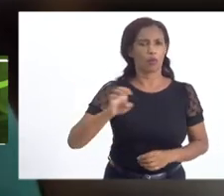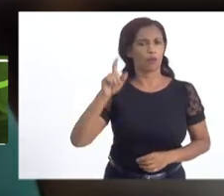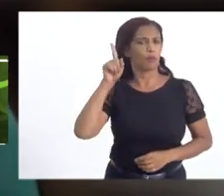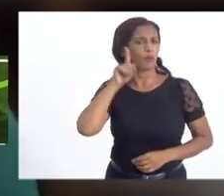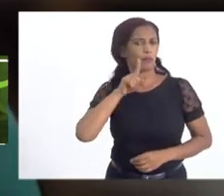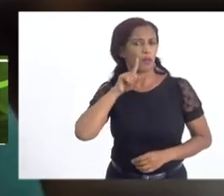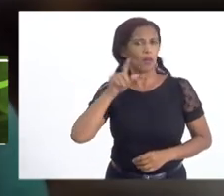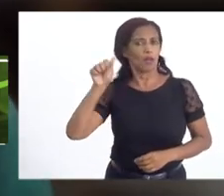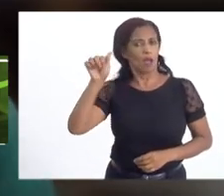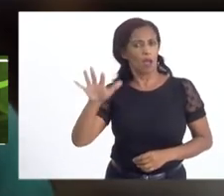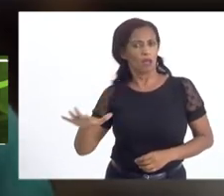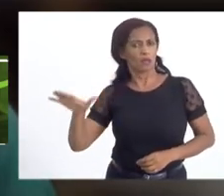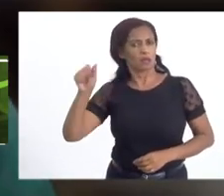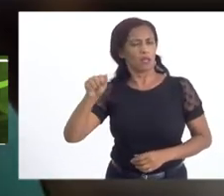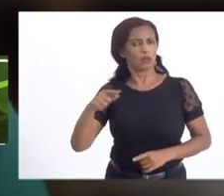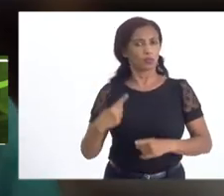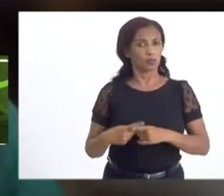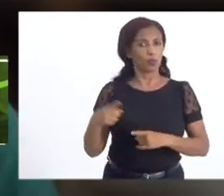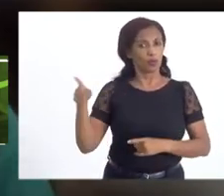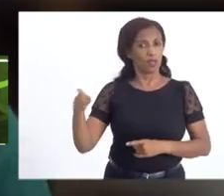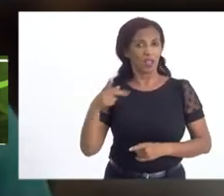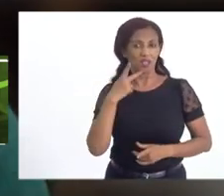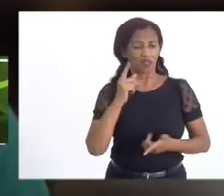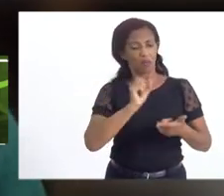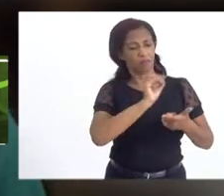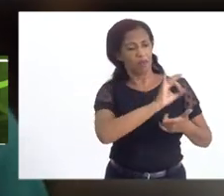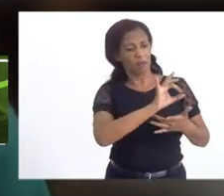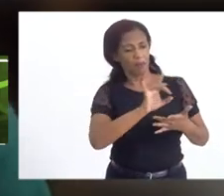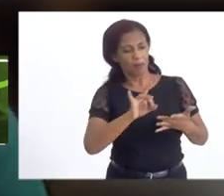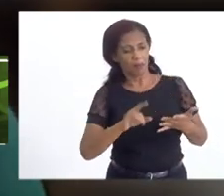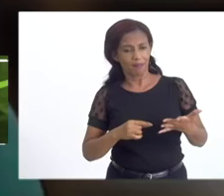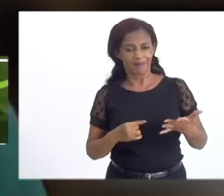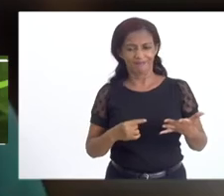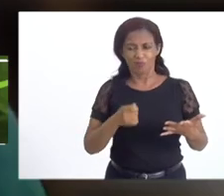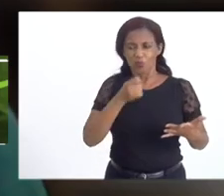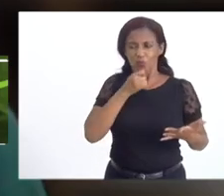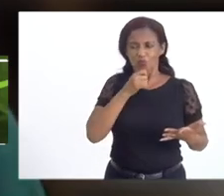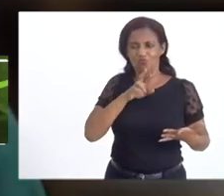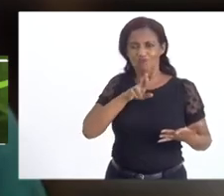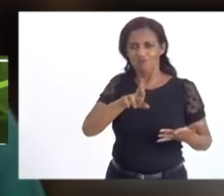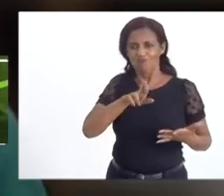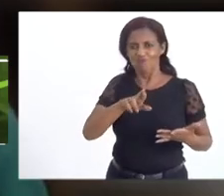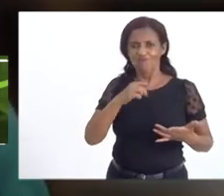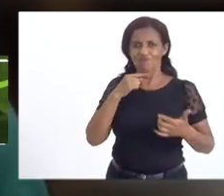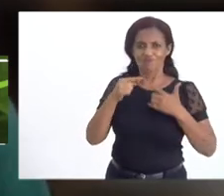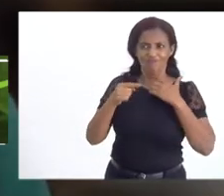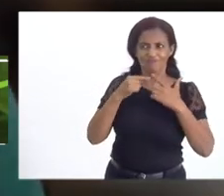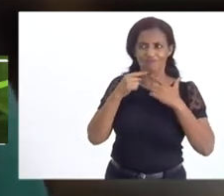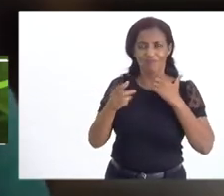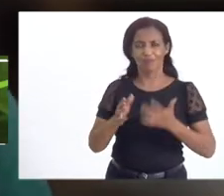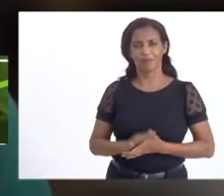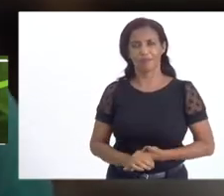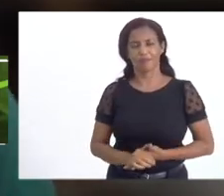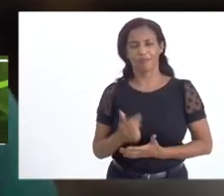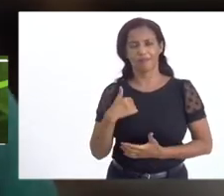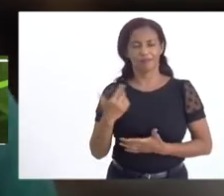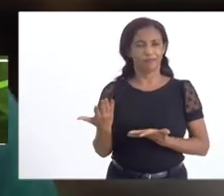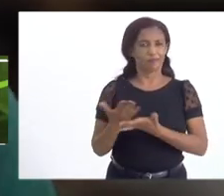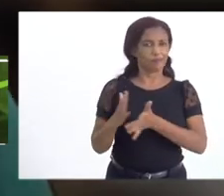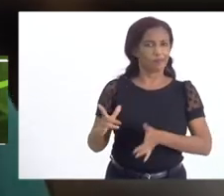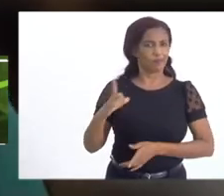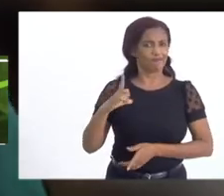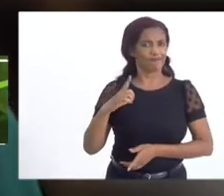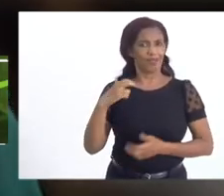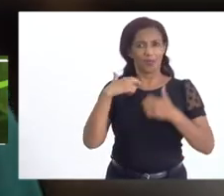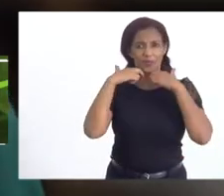americanos e asiáticos, porque eles colocam essas questões na mesa e eu não tenho o que responder para eles. Eu acabo tendo que